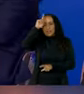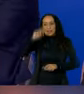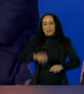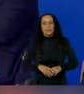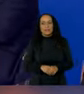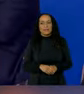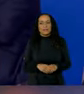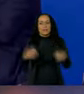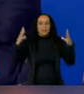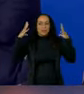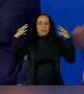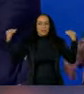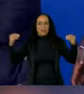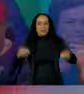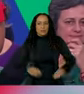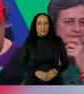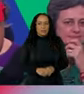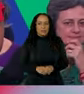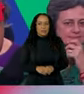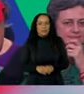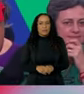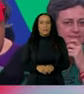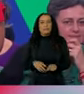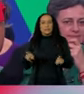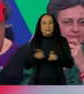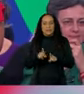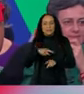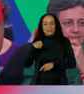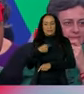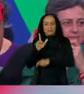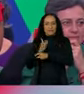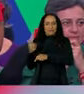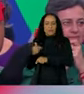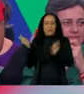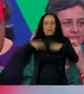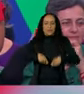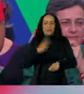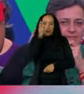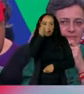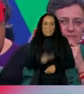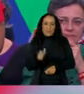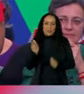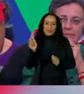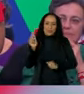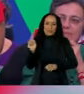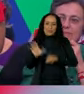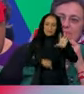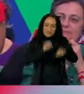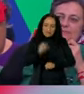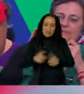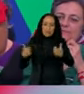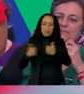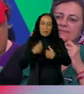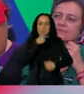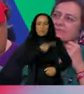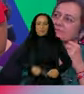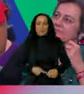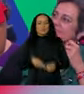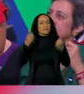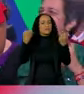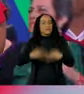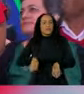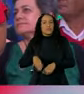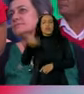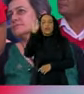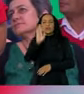lá também o nosso embaixador Lisboa permitiu que um catador estivesse próximo ao presidente. Falando disso, é o que o